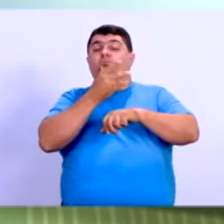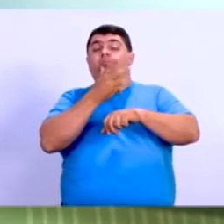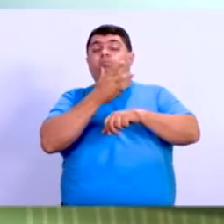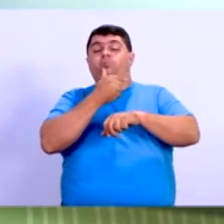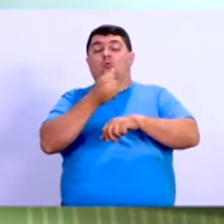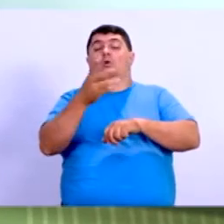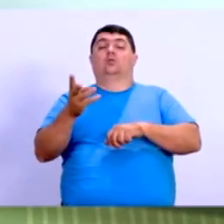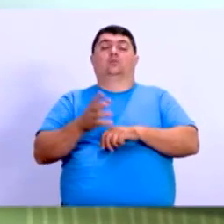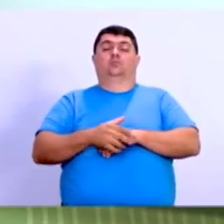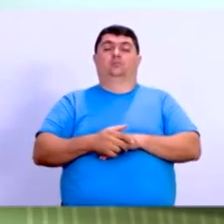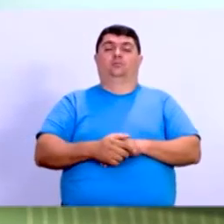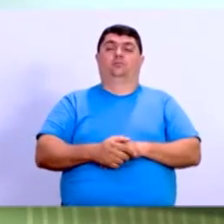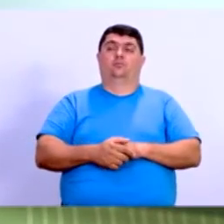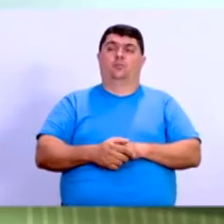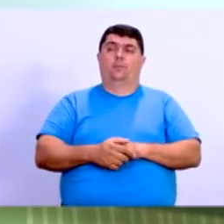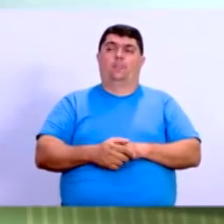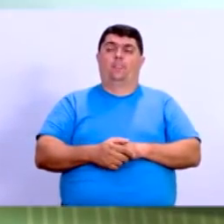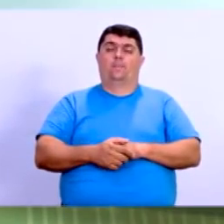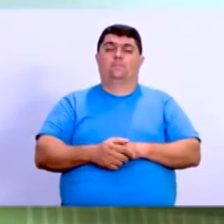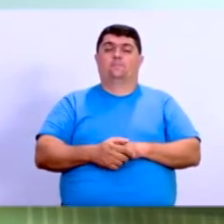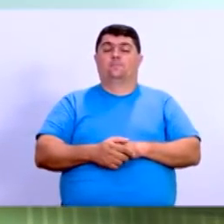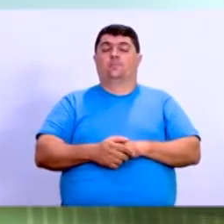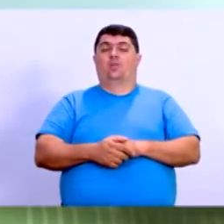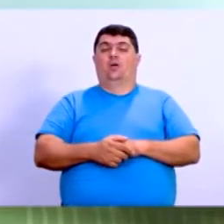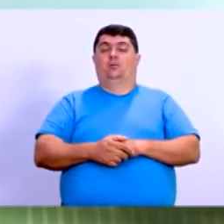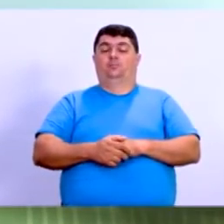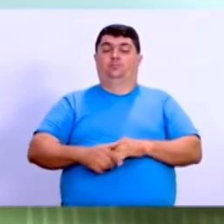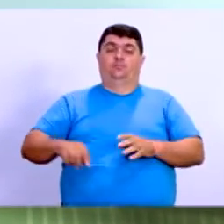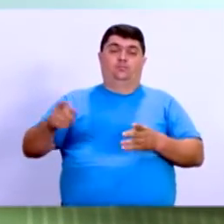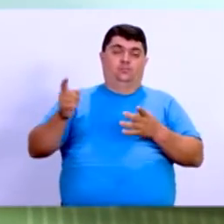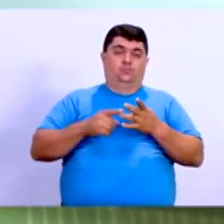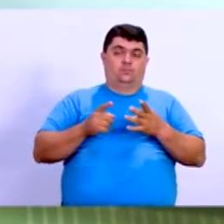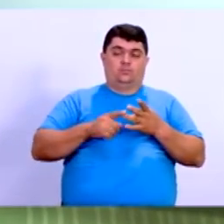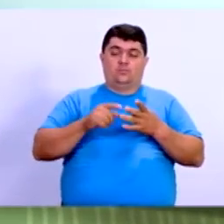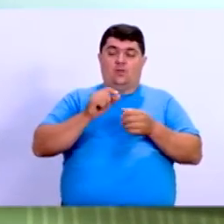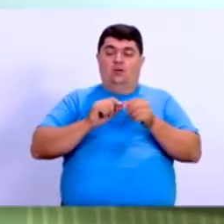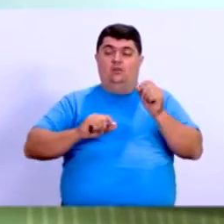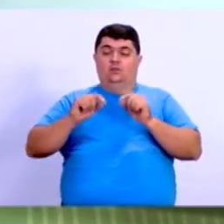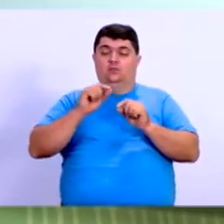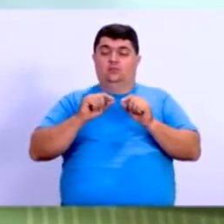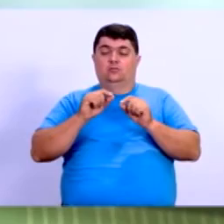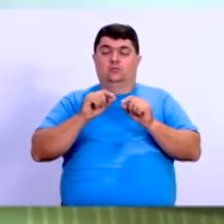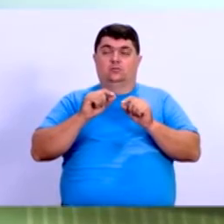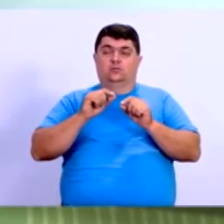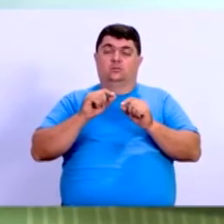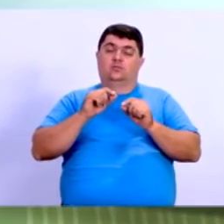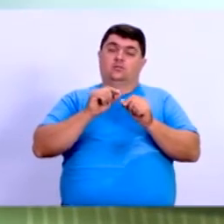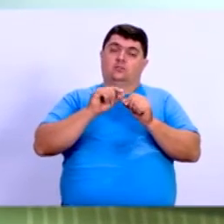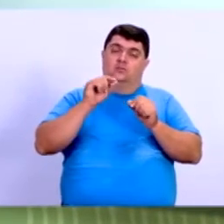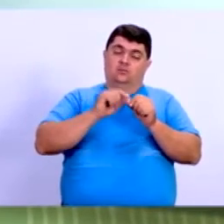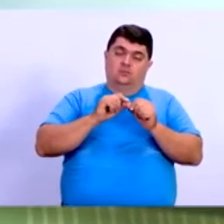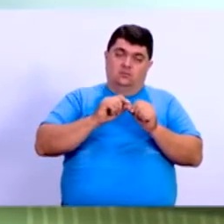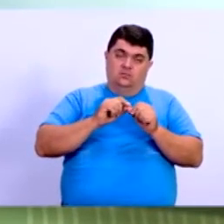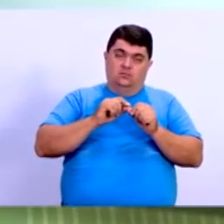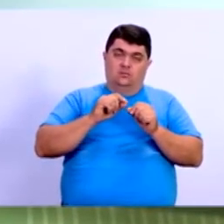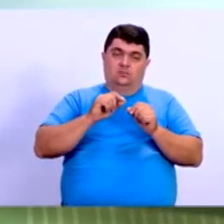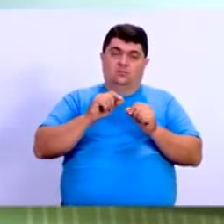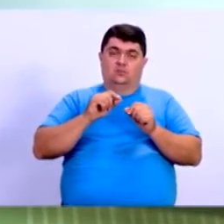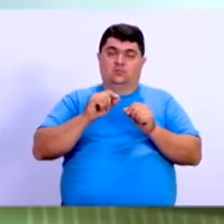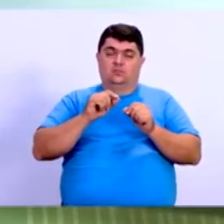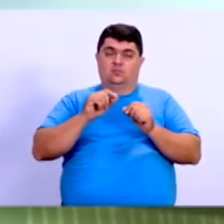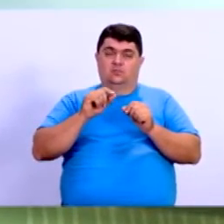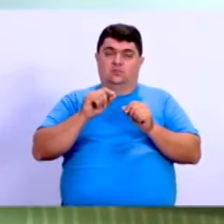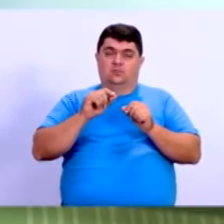sistema, tá? Depois disso, você vai fazer o quê? Vai fazer os nossos